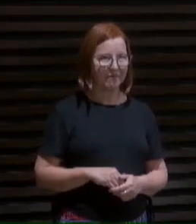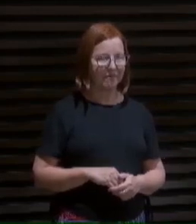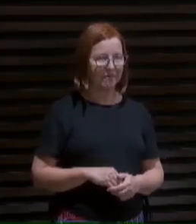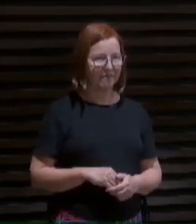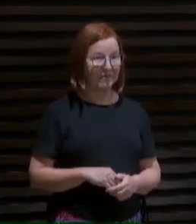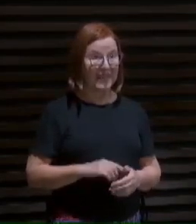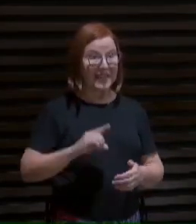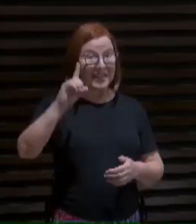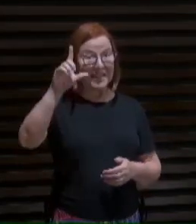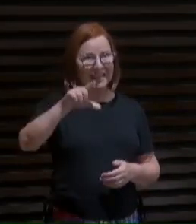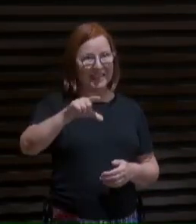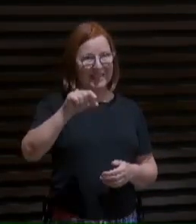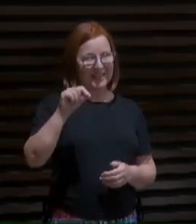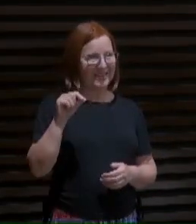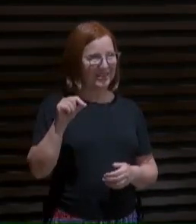Deus escolhe